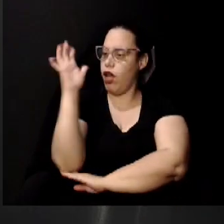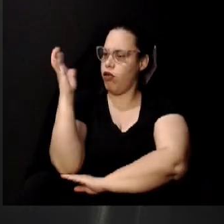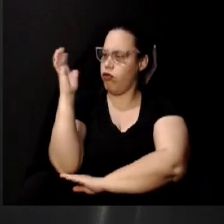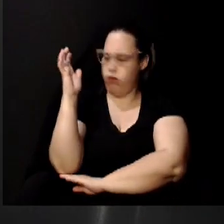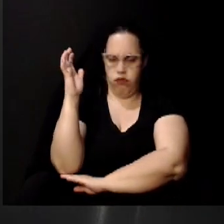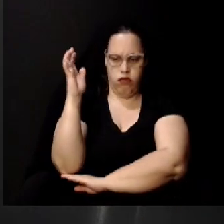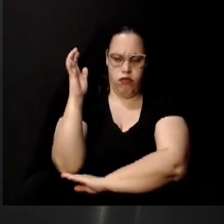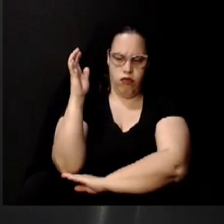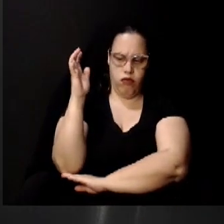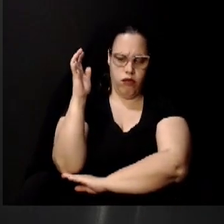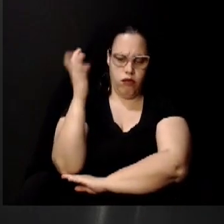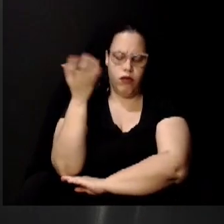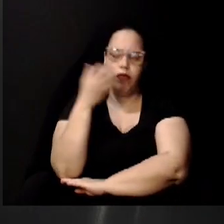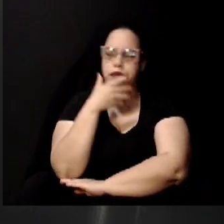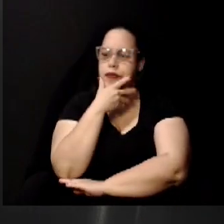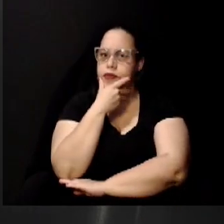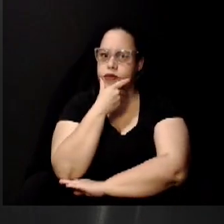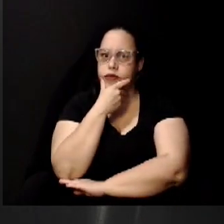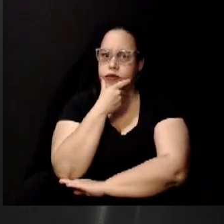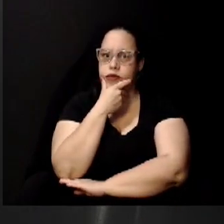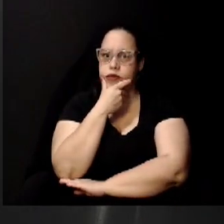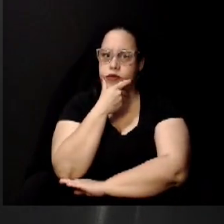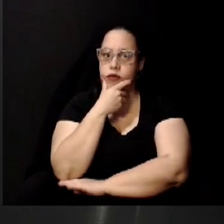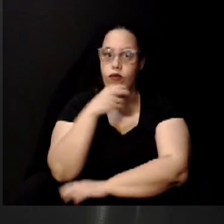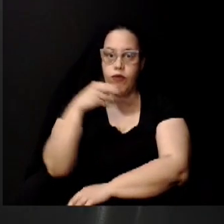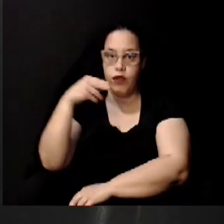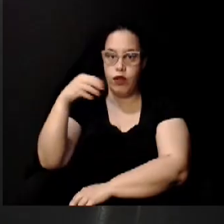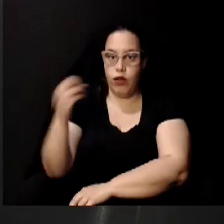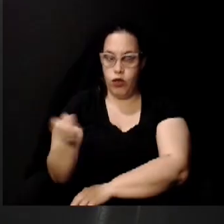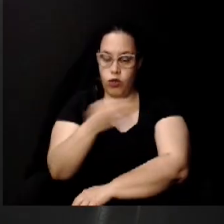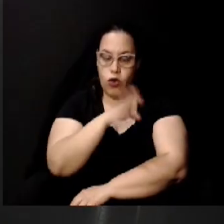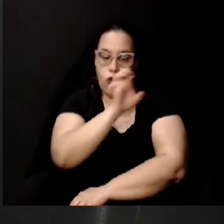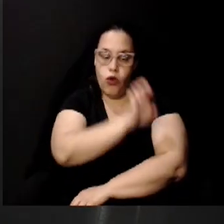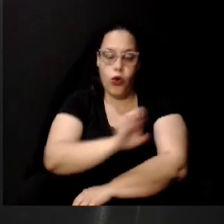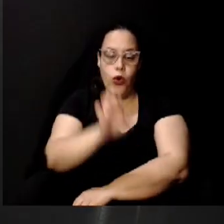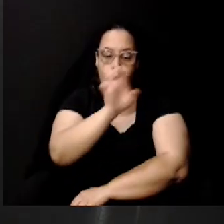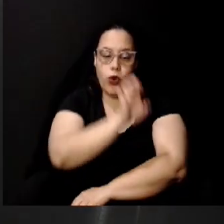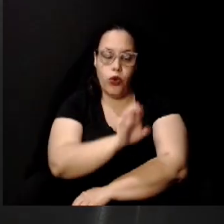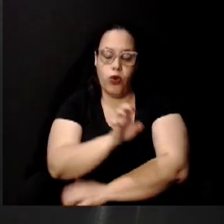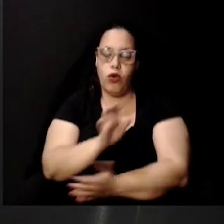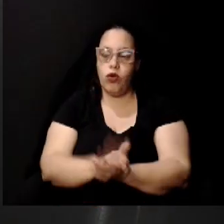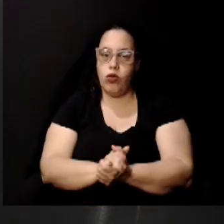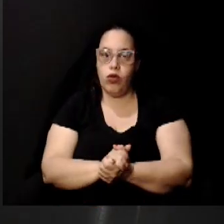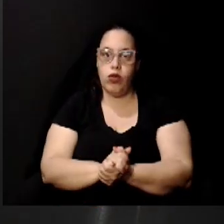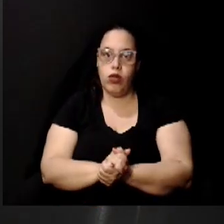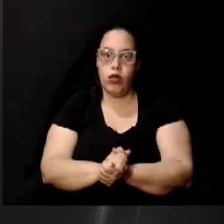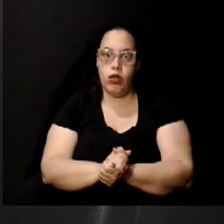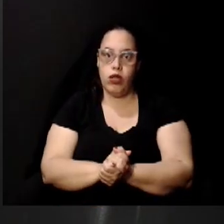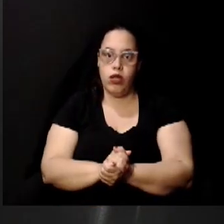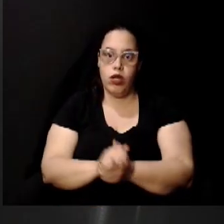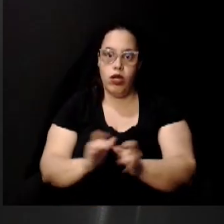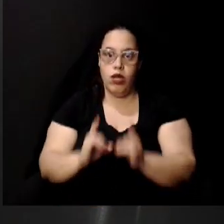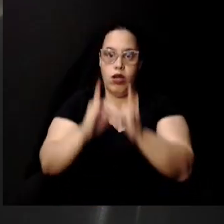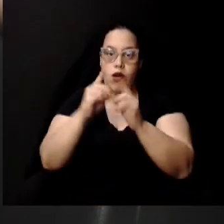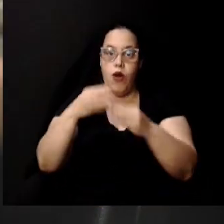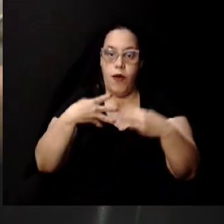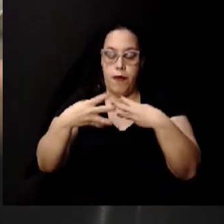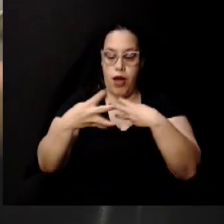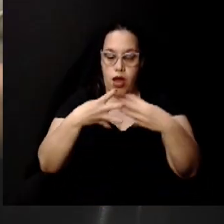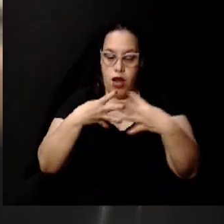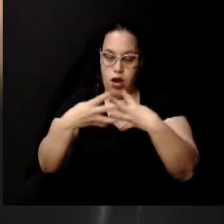né, aqui, Nova Europa, ali o condomínio lá na região de Barão Geraldo, lá no